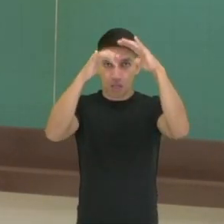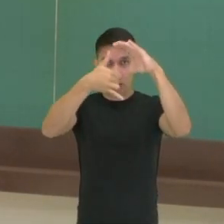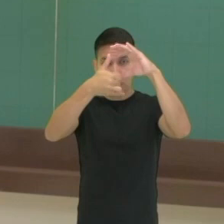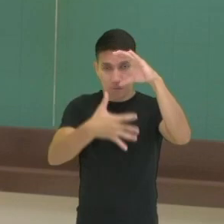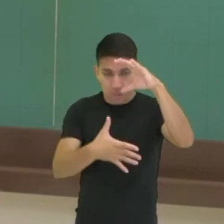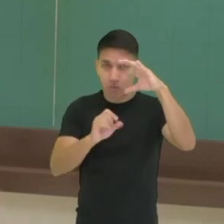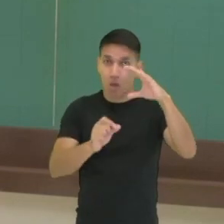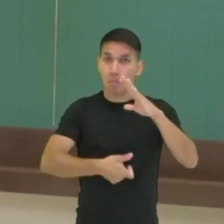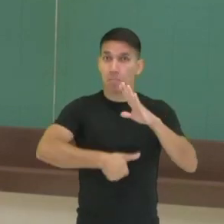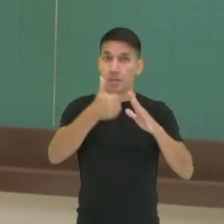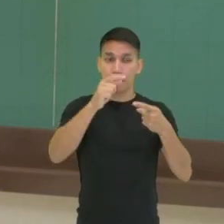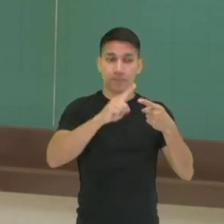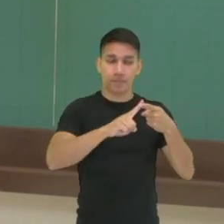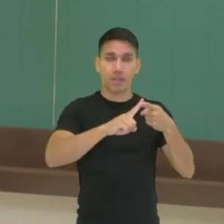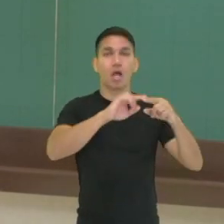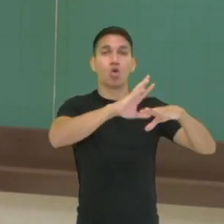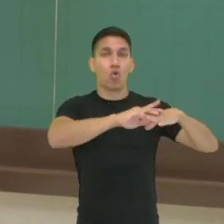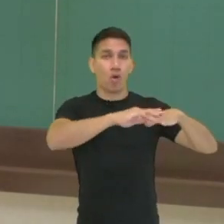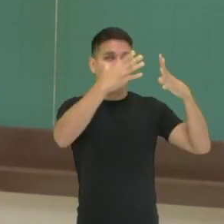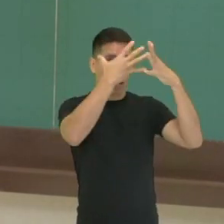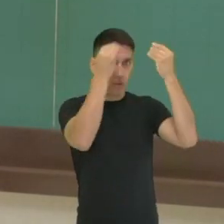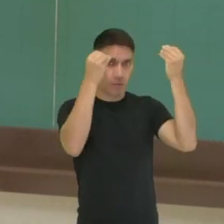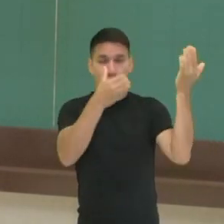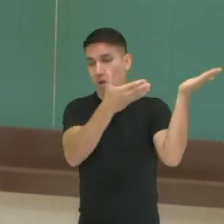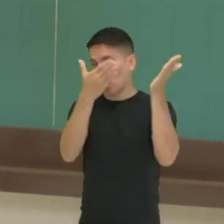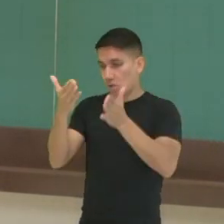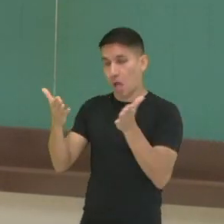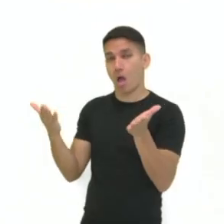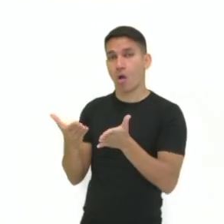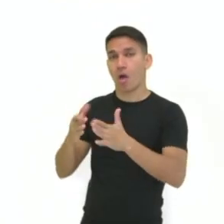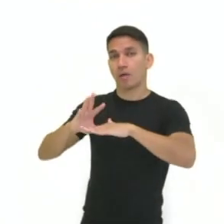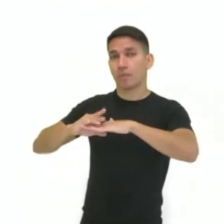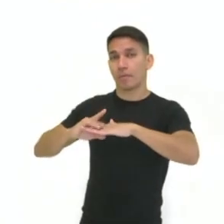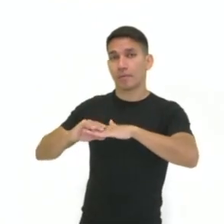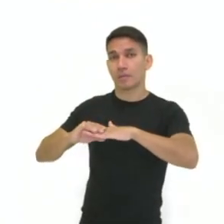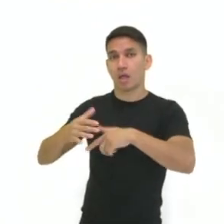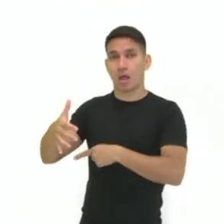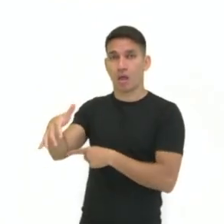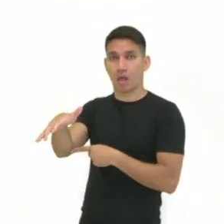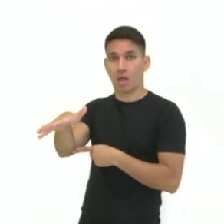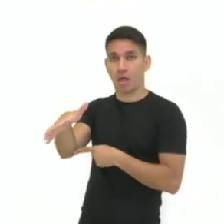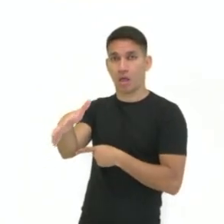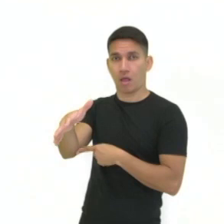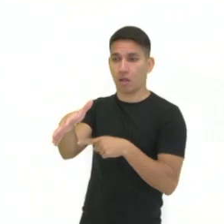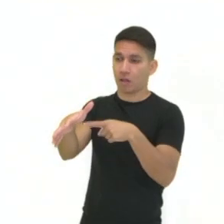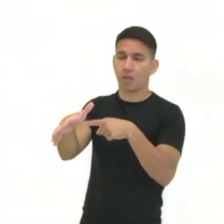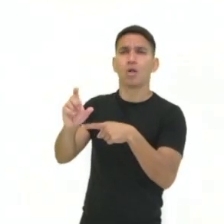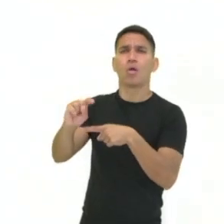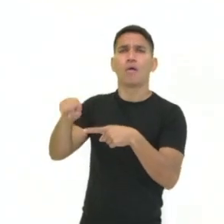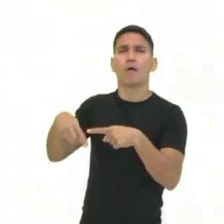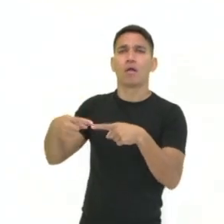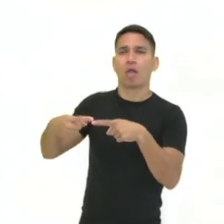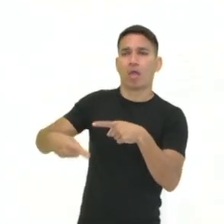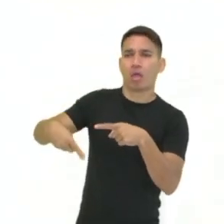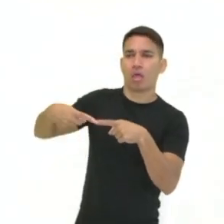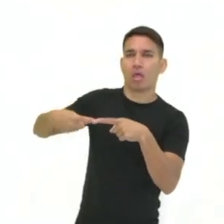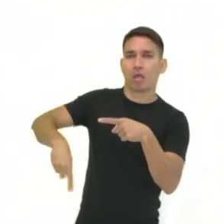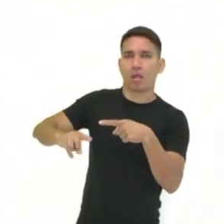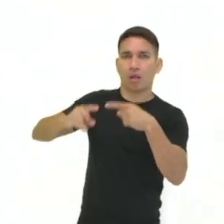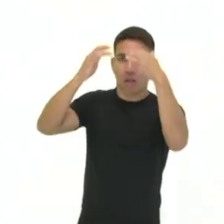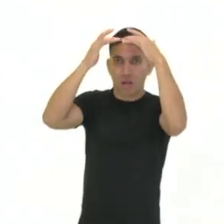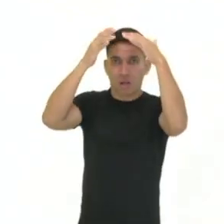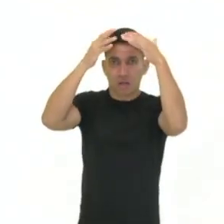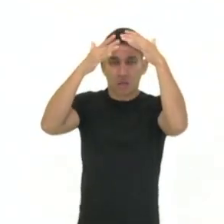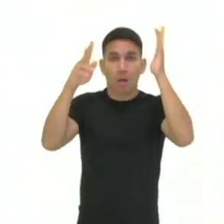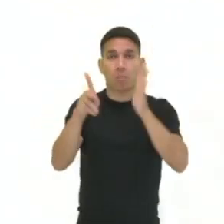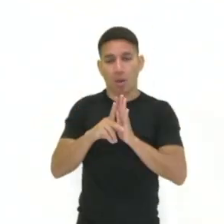Primeiro, Alzheimer. Agora nós vamos falar do Parkinson, que é uma desordem neurológica progressiva e crônica